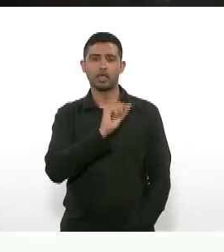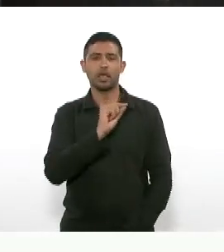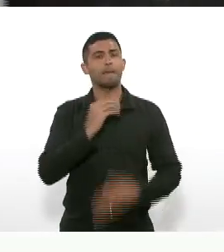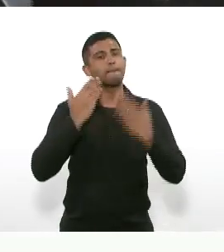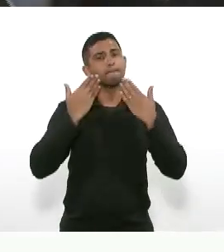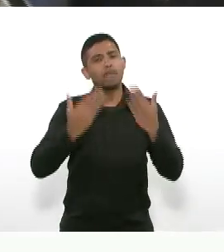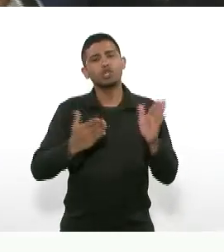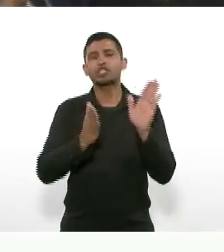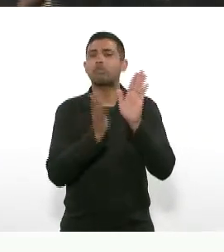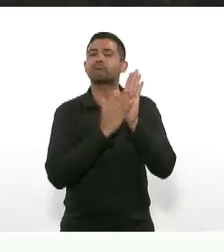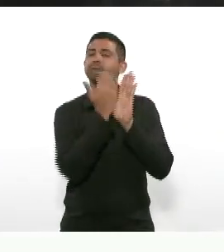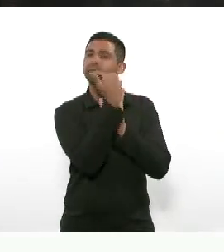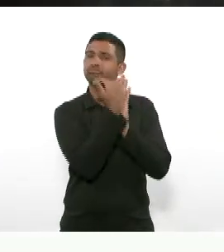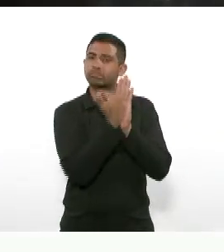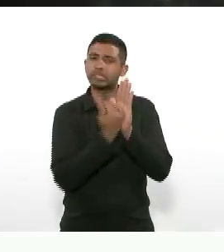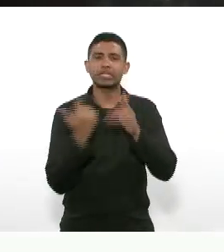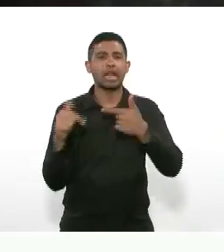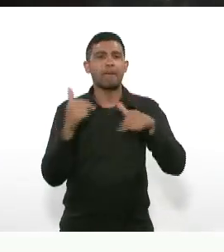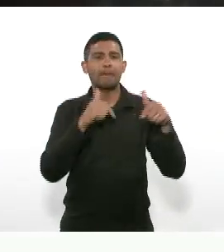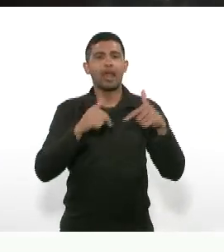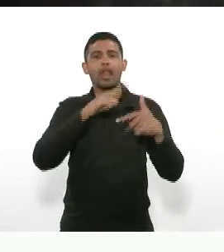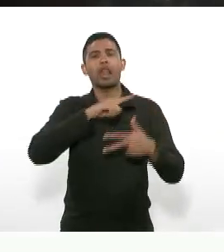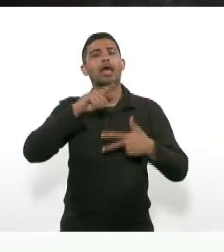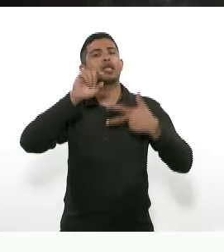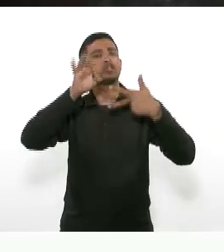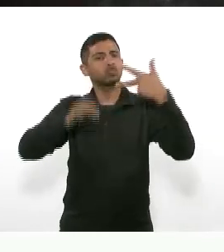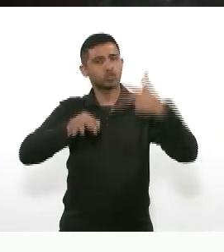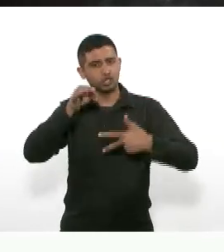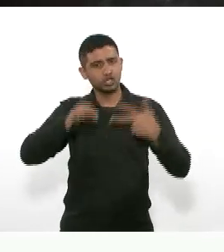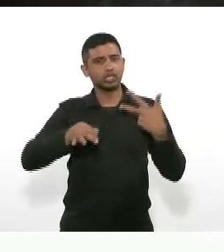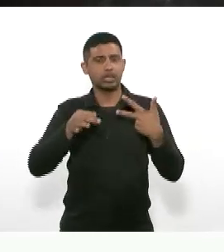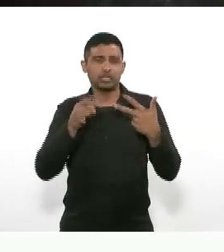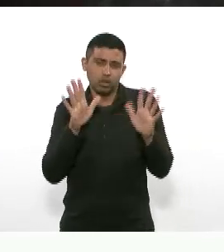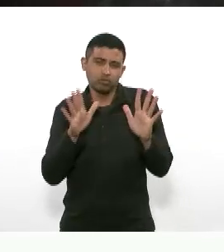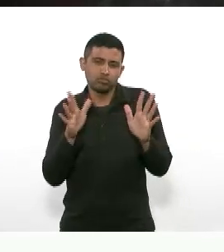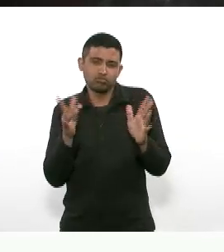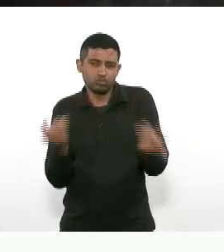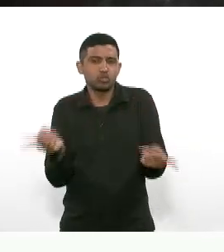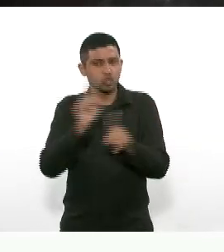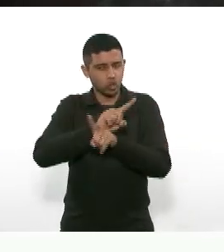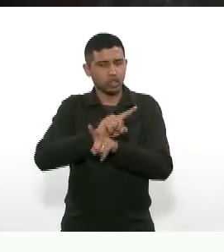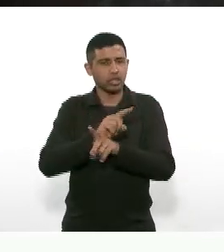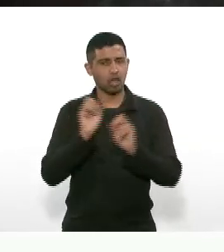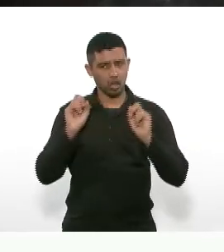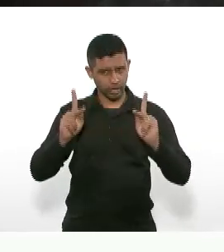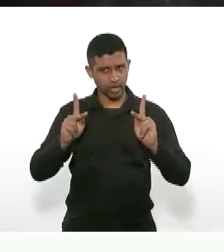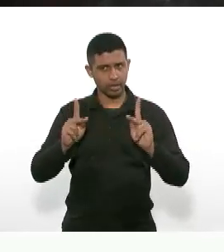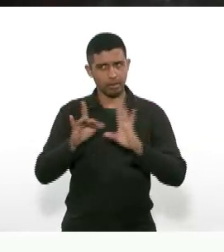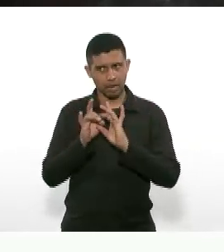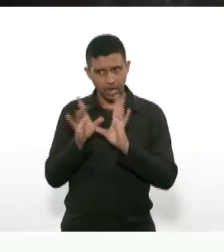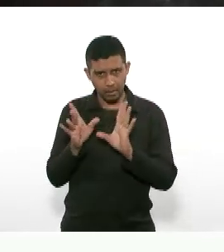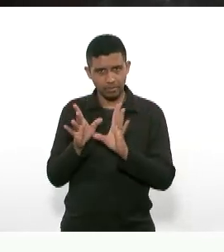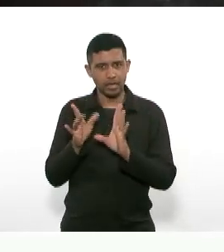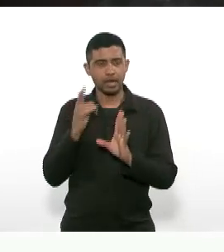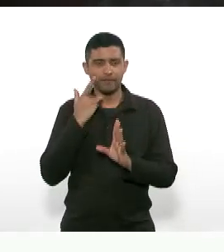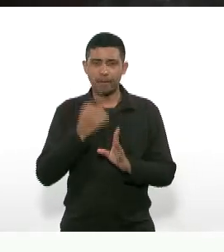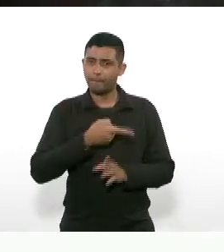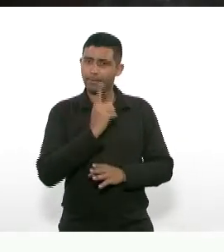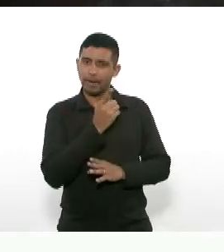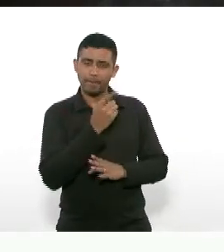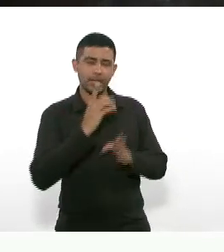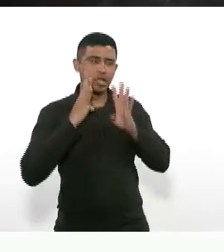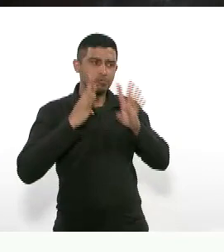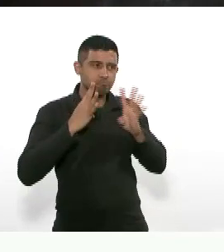um trabalho no Poder Judiciário. Então, vou permitir a inverter, se o senhor me autoriza, ouvir a Defensoria Pública, o